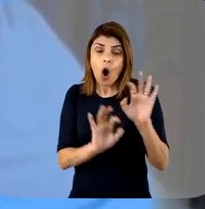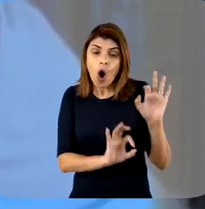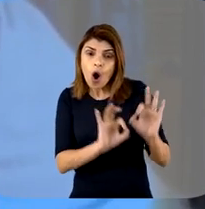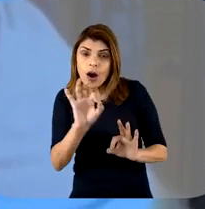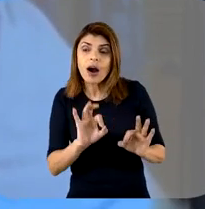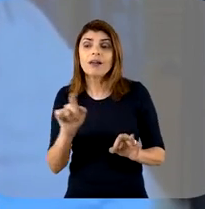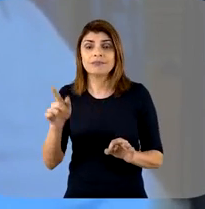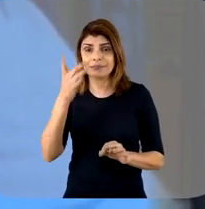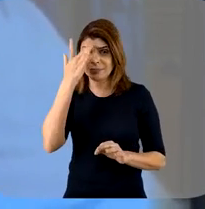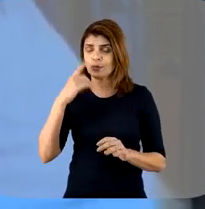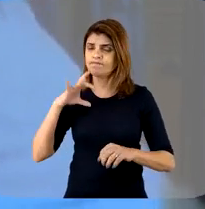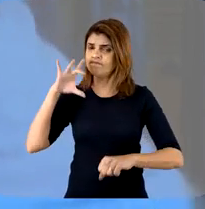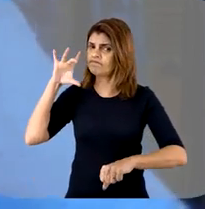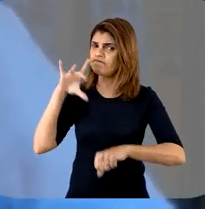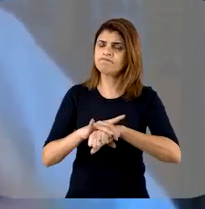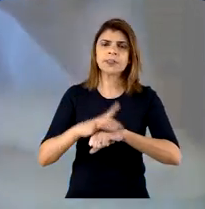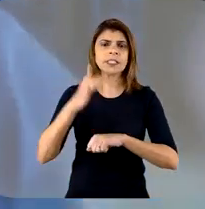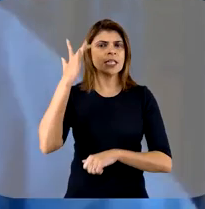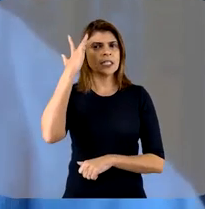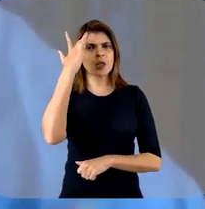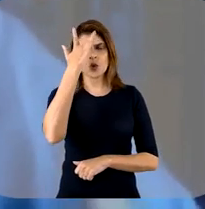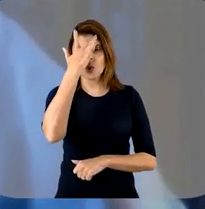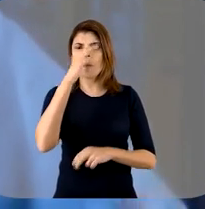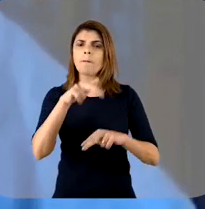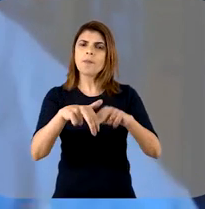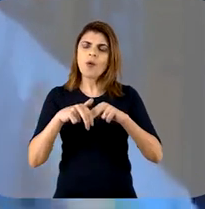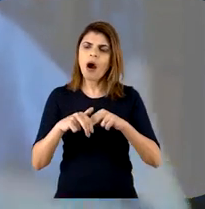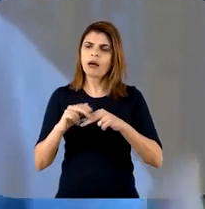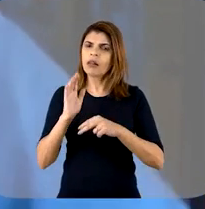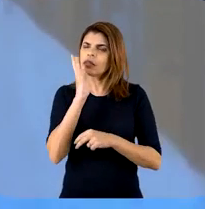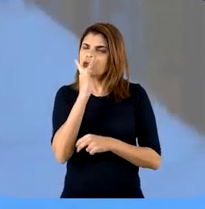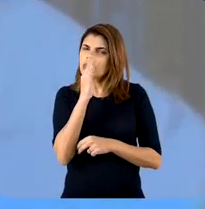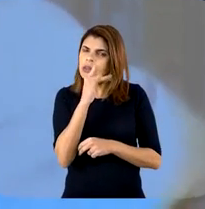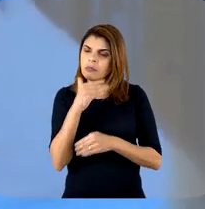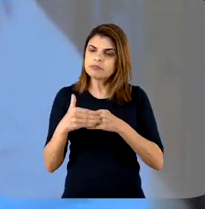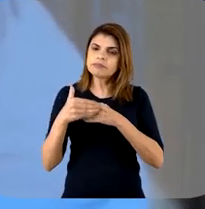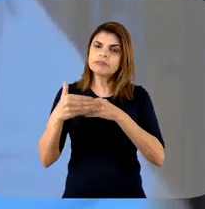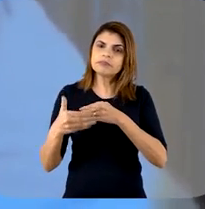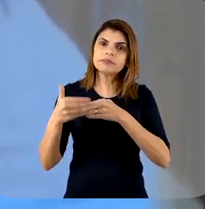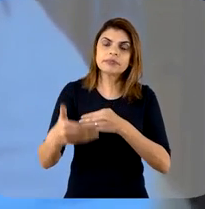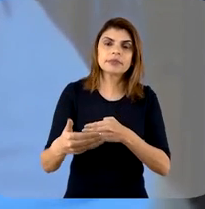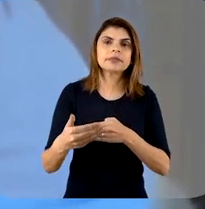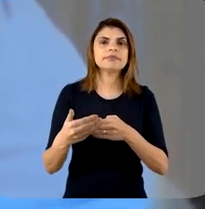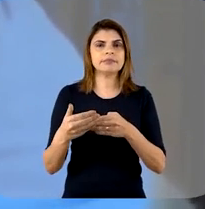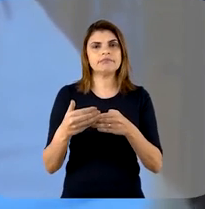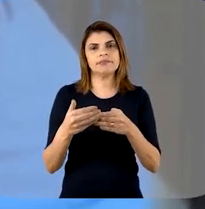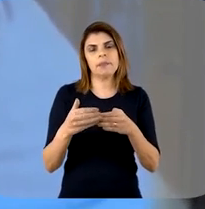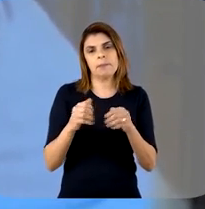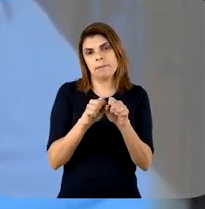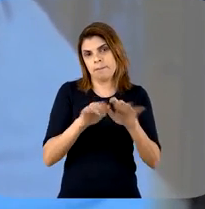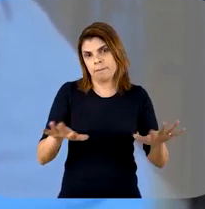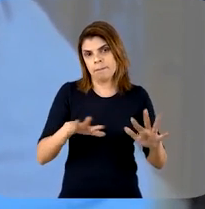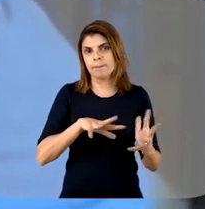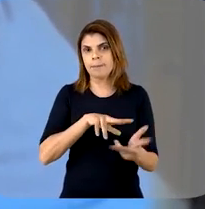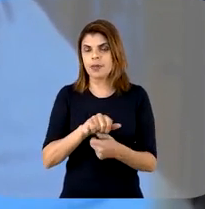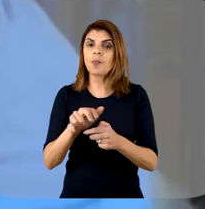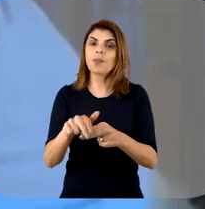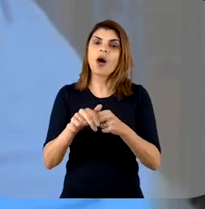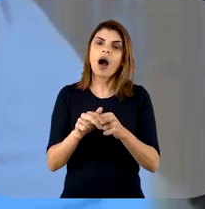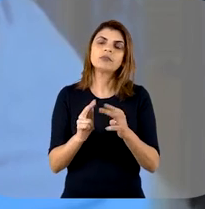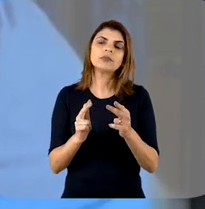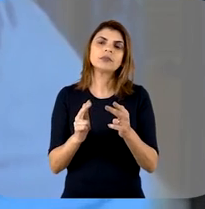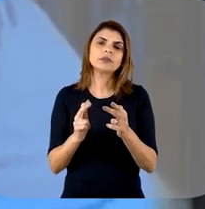os efeitos, né, da prolongação da epidemia na vida, né, e na saúde mental